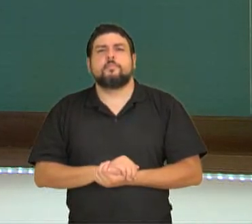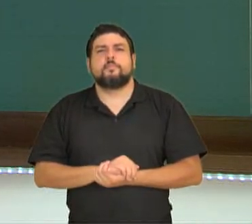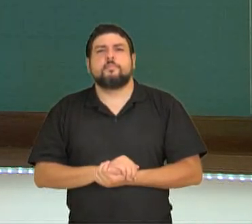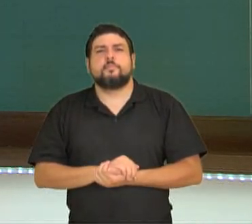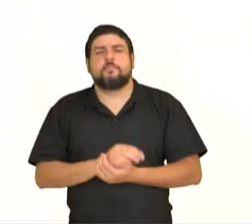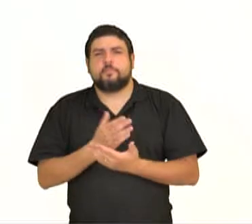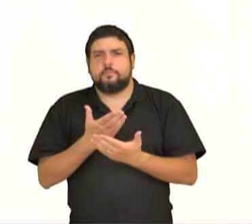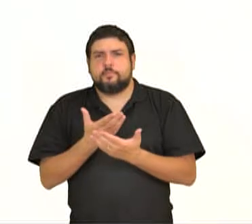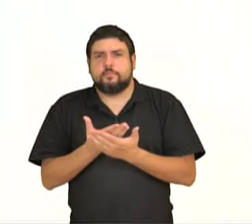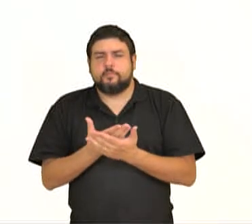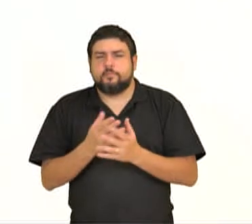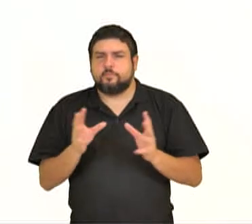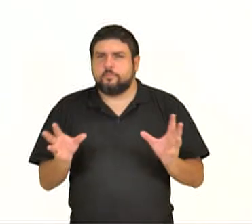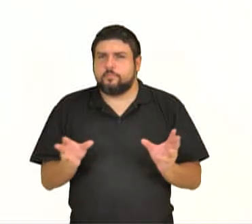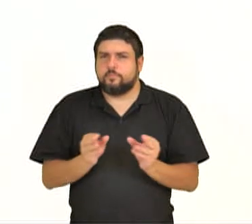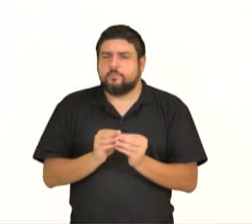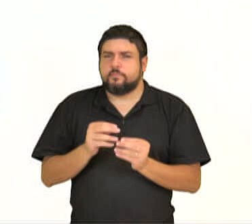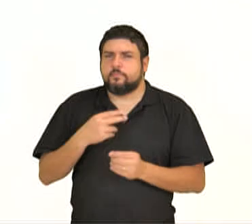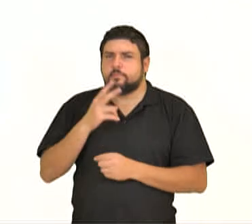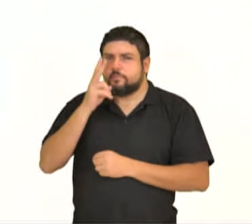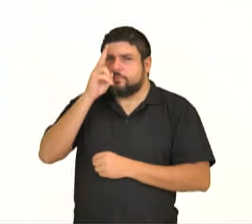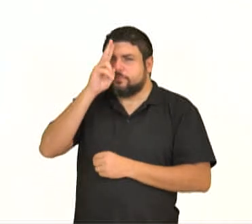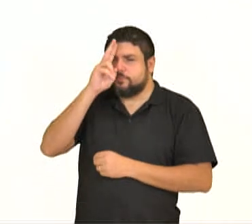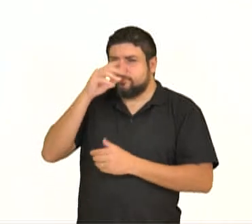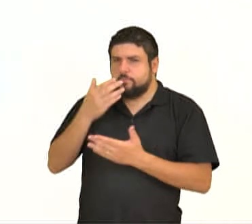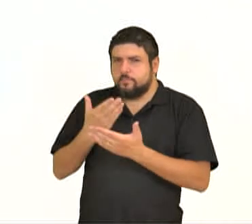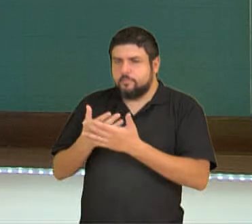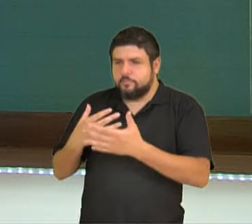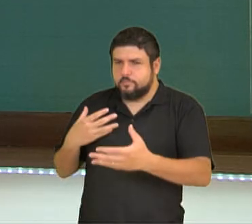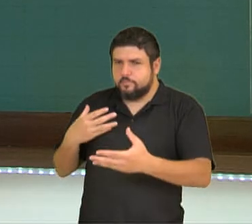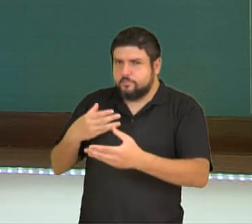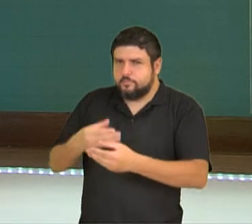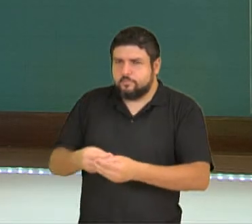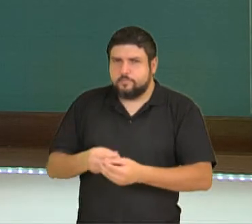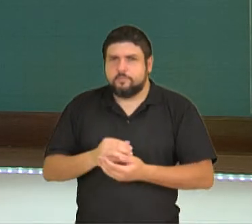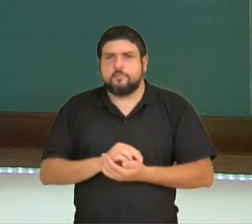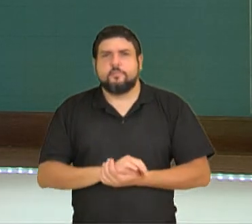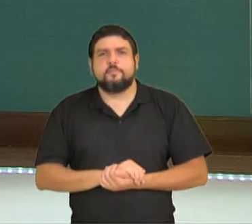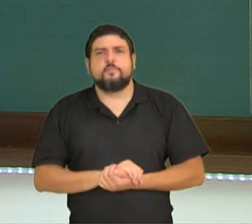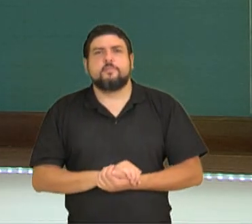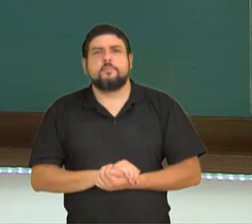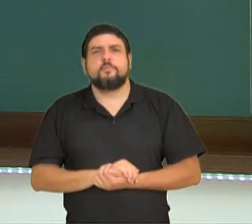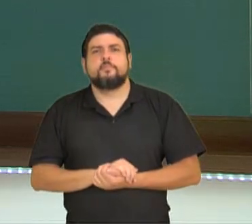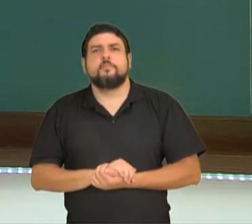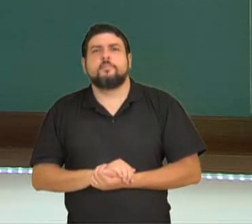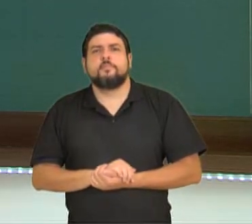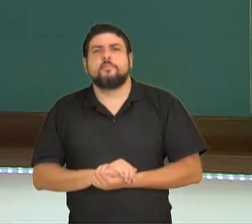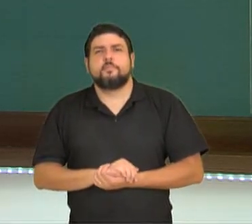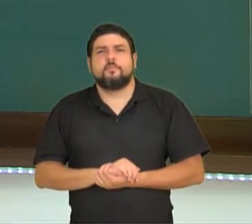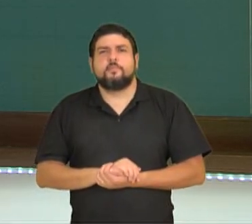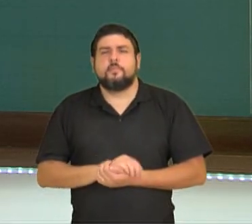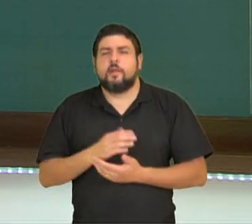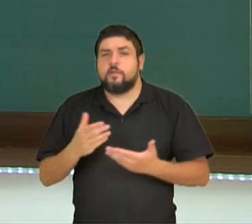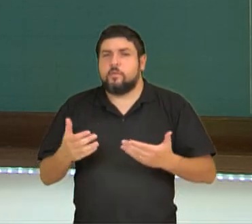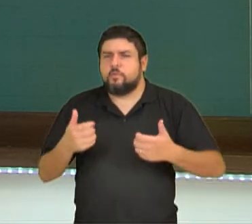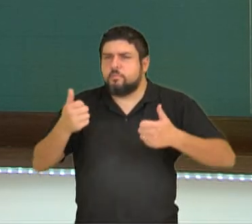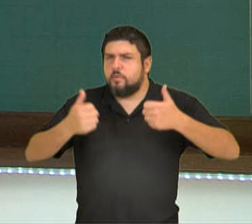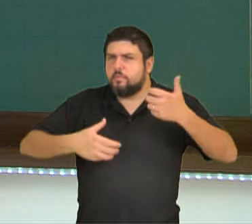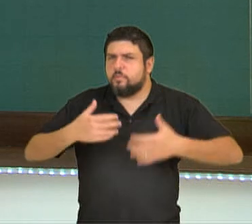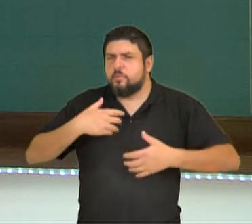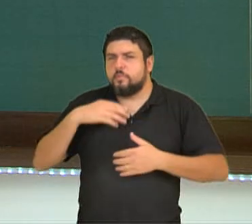Revisando então, vamos lembrar aí o que a gente falou nessa aula, né? A gente falou bastante coisa, principalmente a respeito